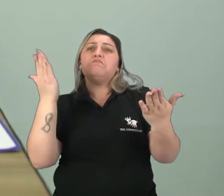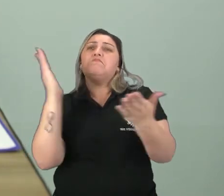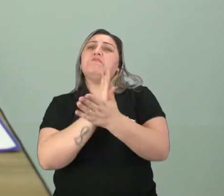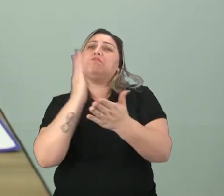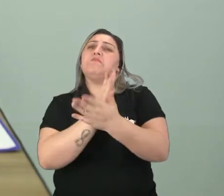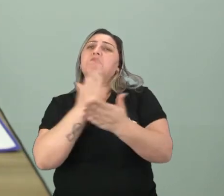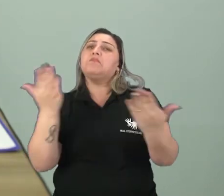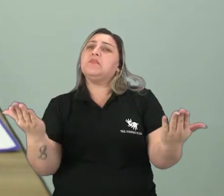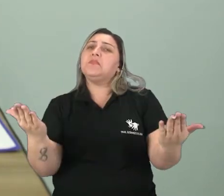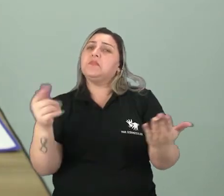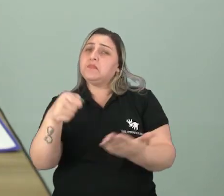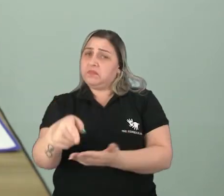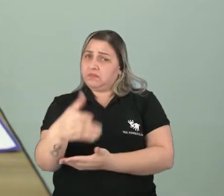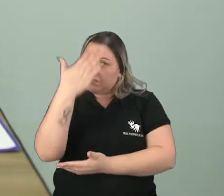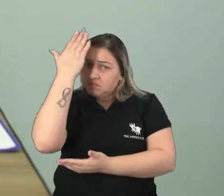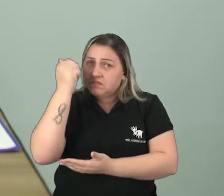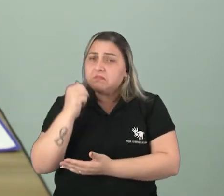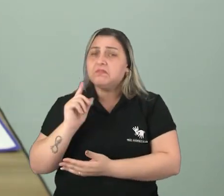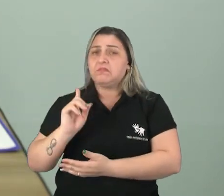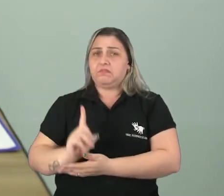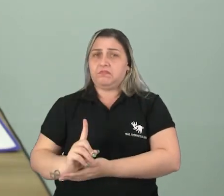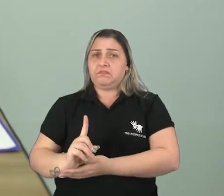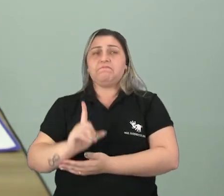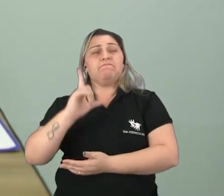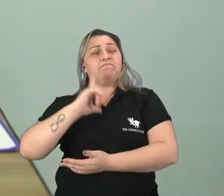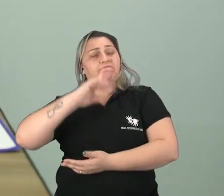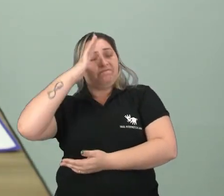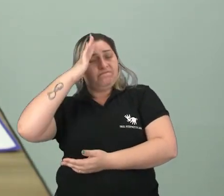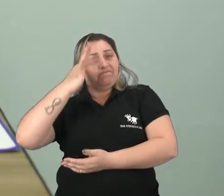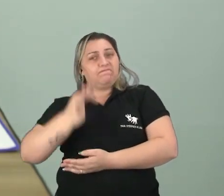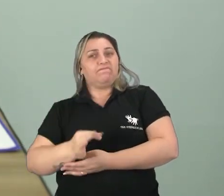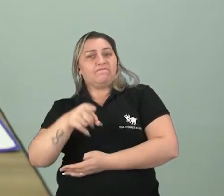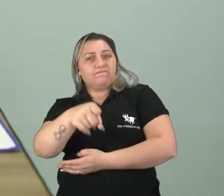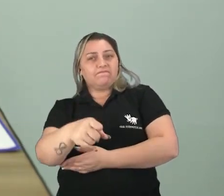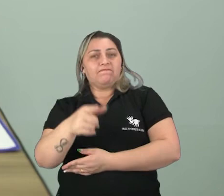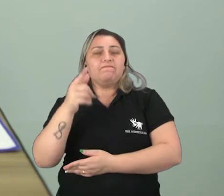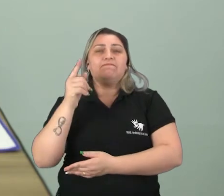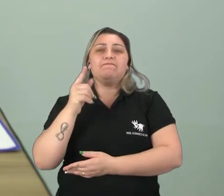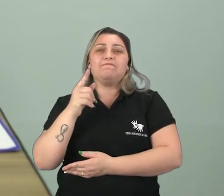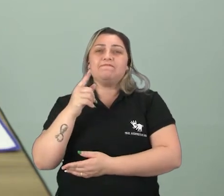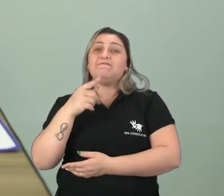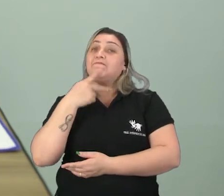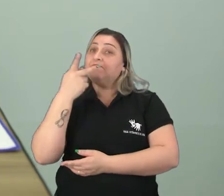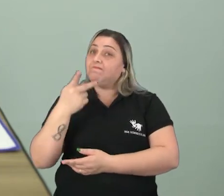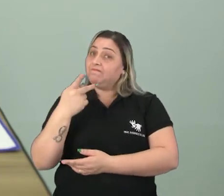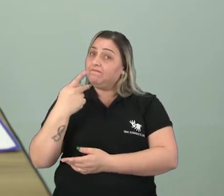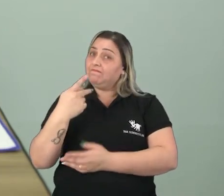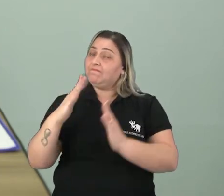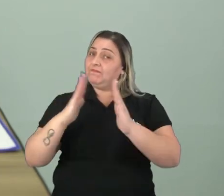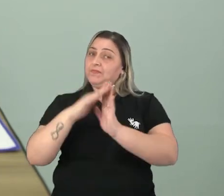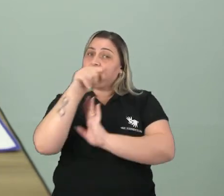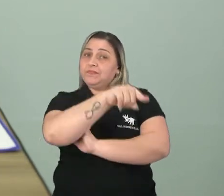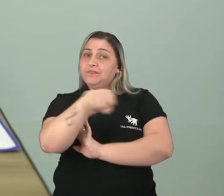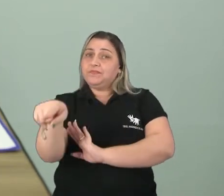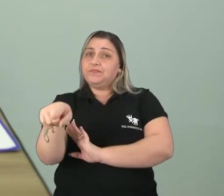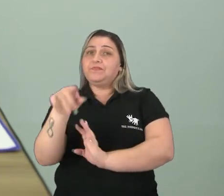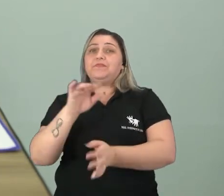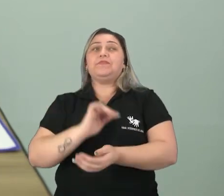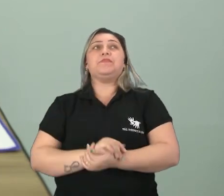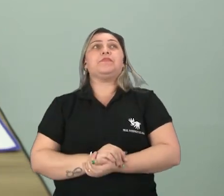fabricar este caderno vocês sabem tenho certeza que vocês estão dizendo aí na casa de